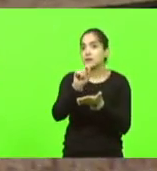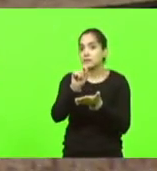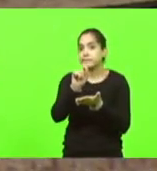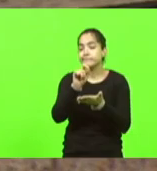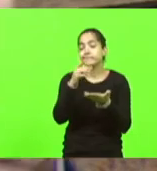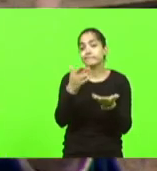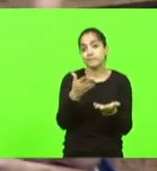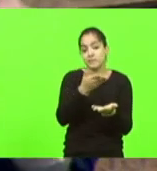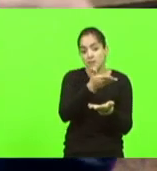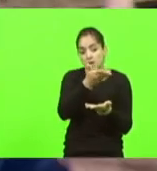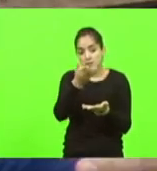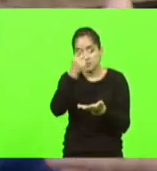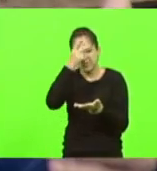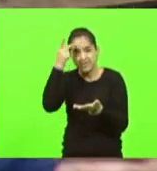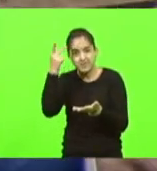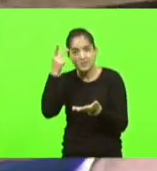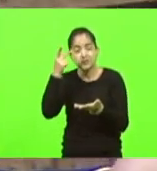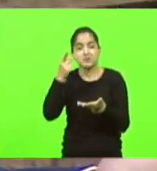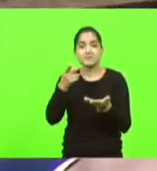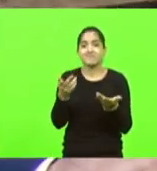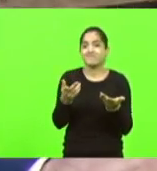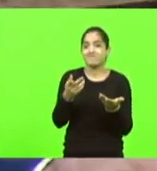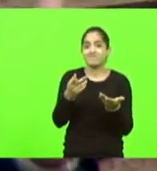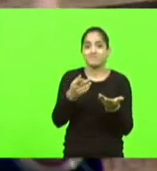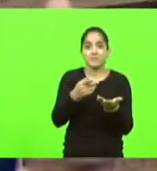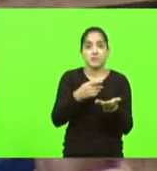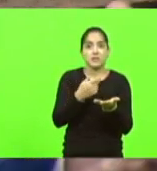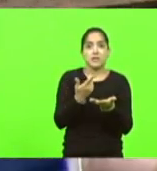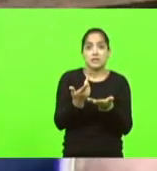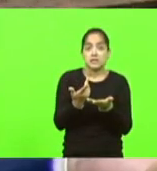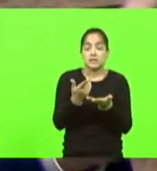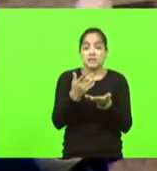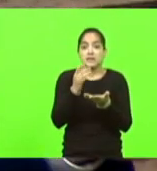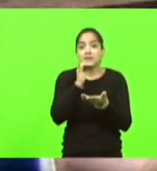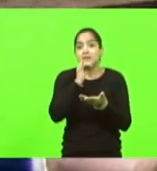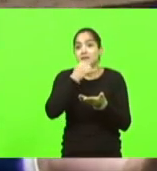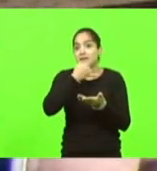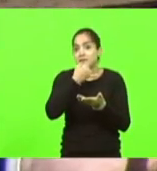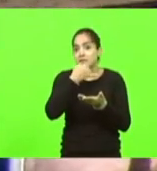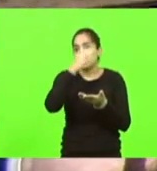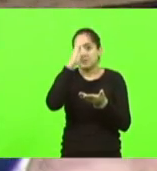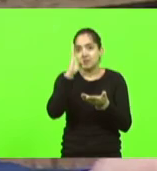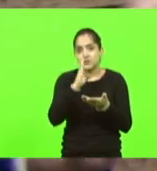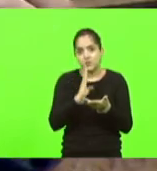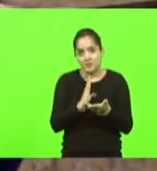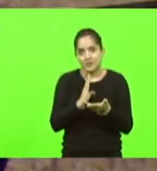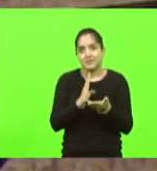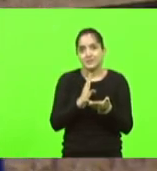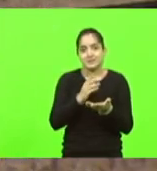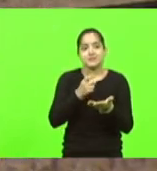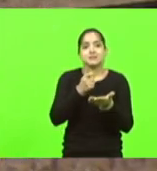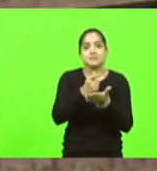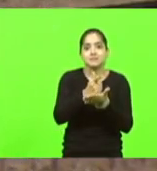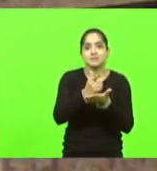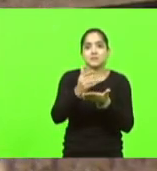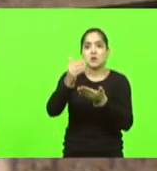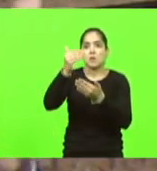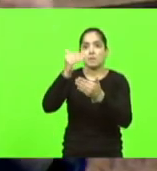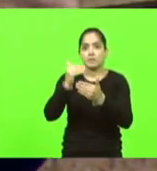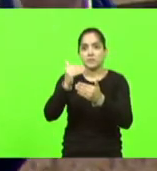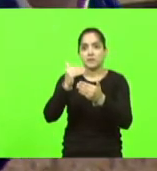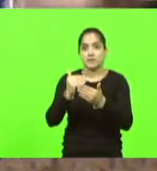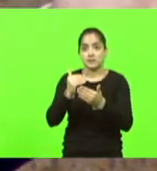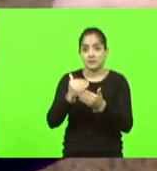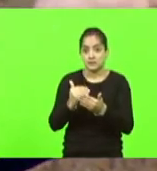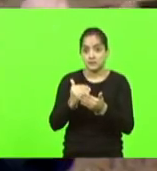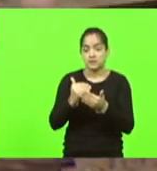aqueles que têm o menor potencial contributivo e infelizmente o Brasil é um país que tributa regressivamente as pessoas